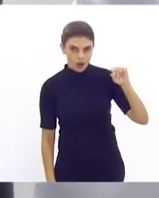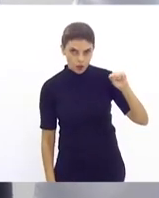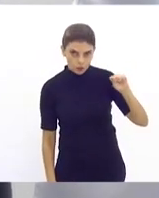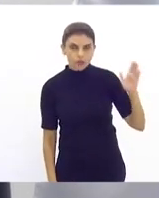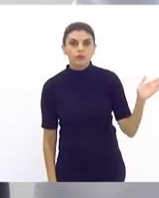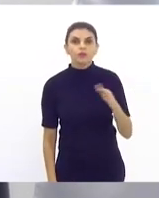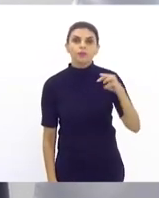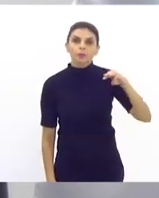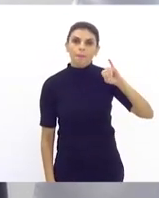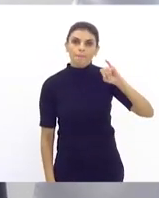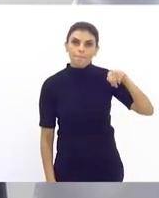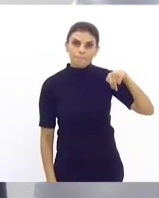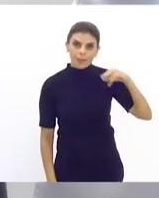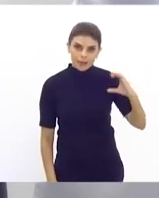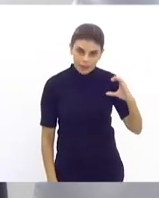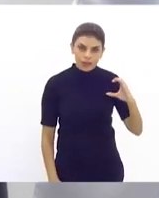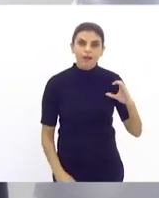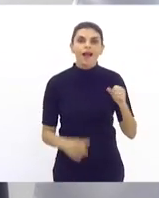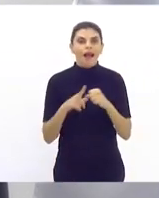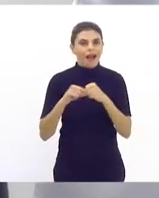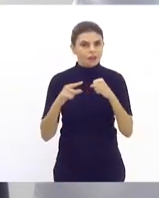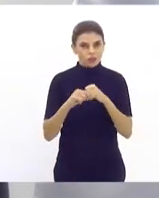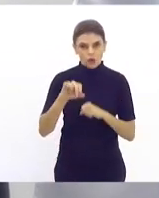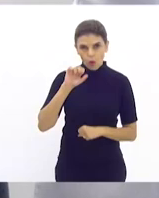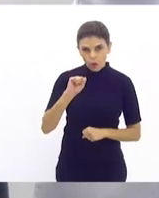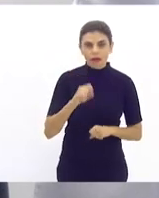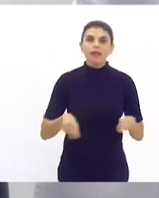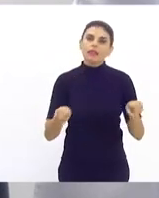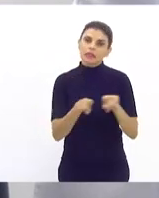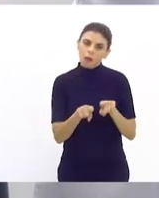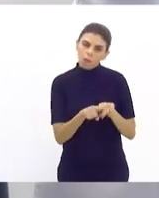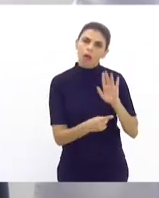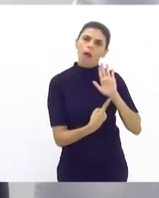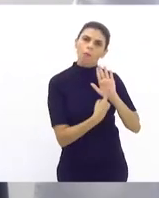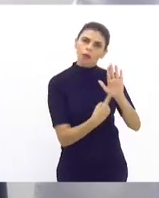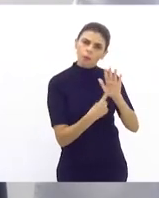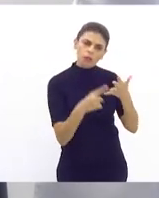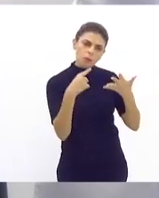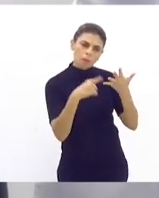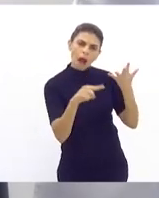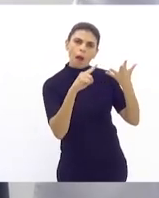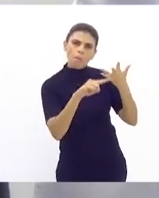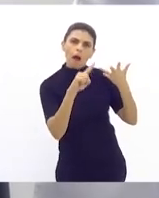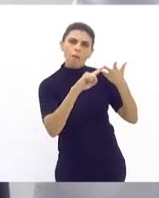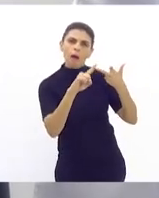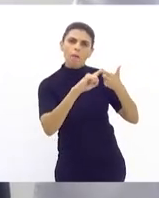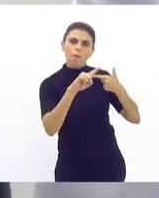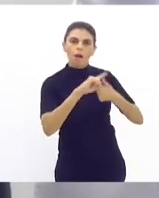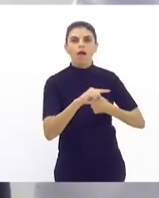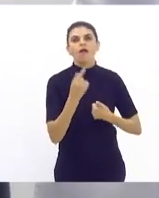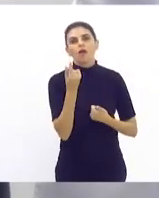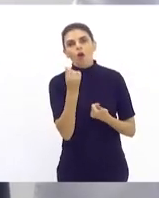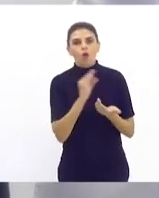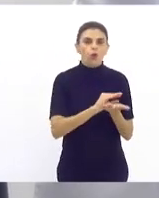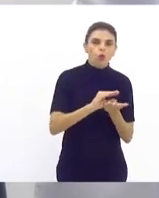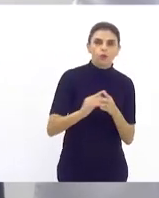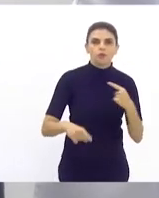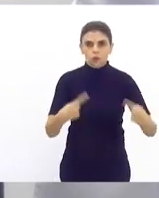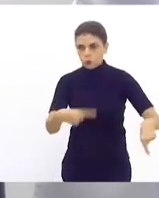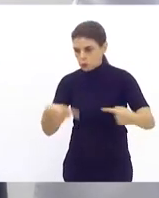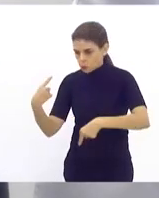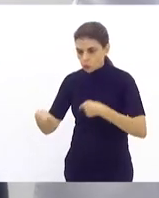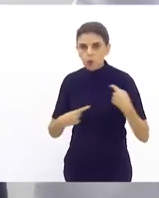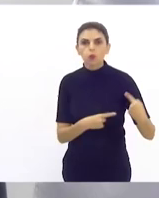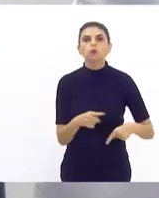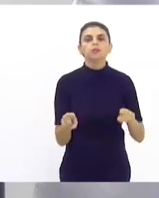Do artigo 8º. E também fazendo o apontamento de forma clara da fonte de custeio. Para discutir também, presidente. Para